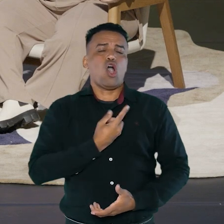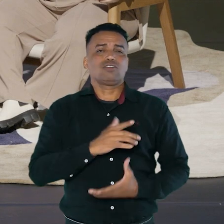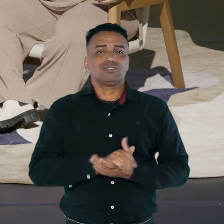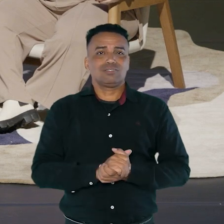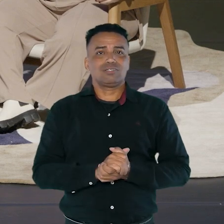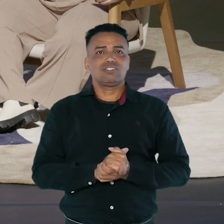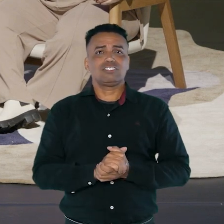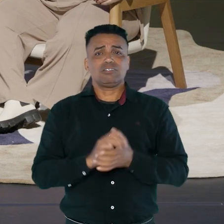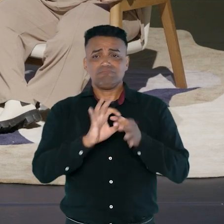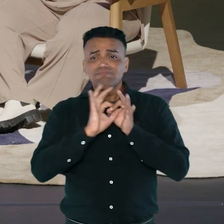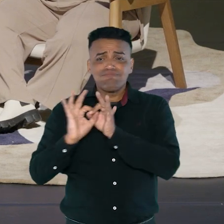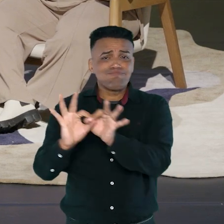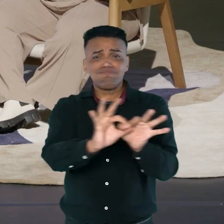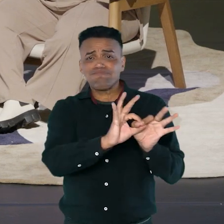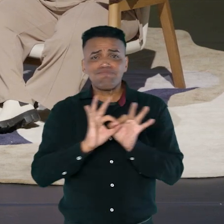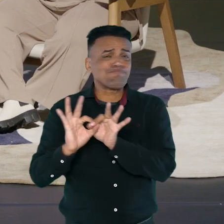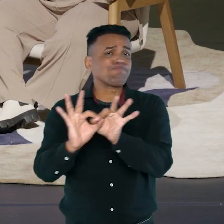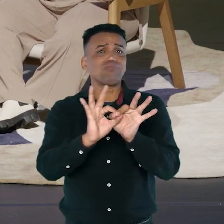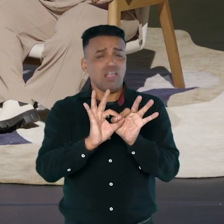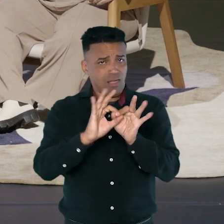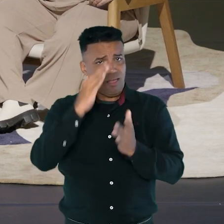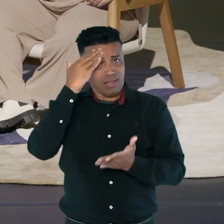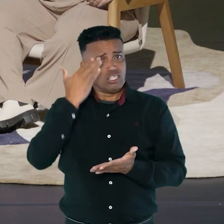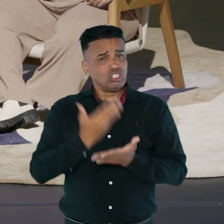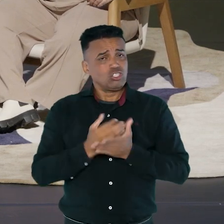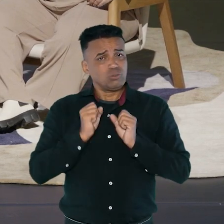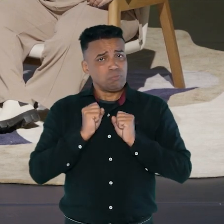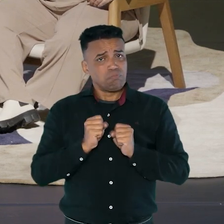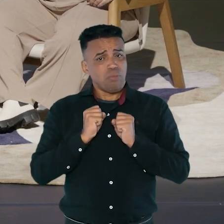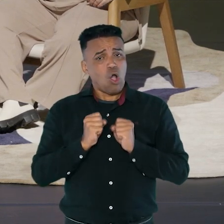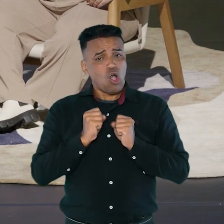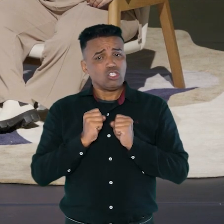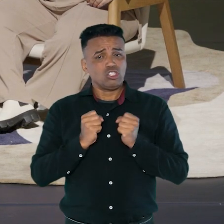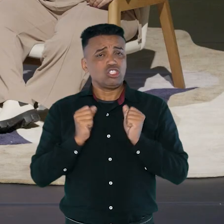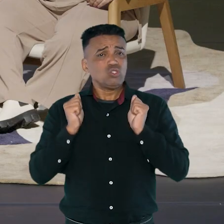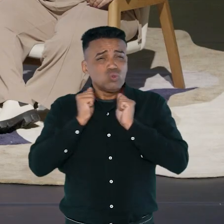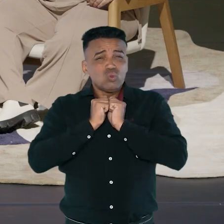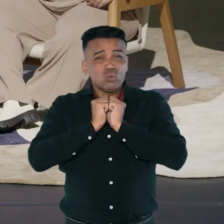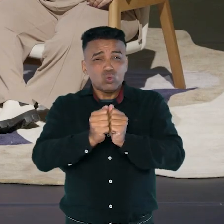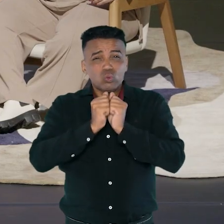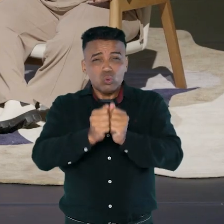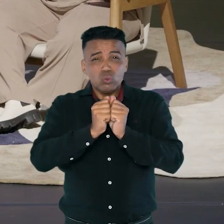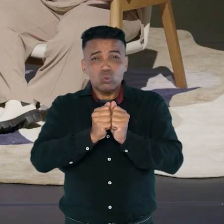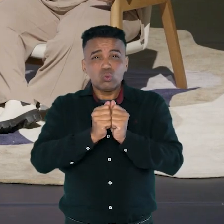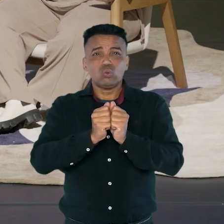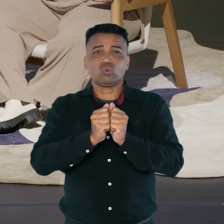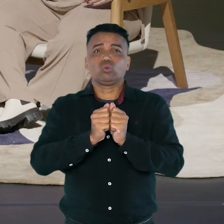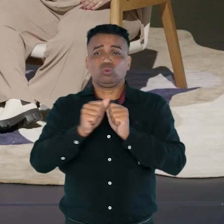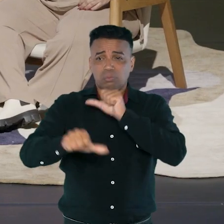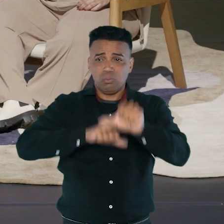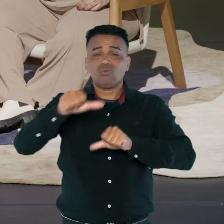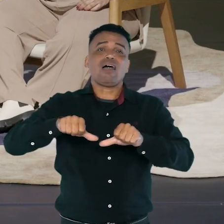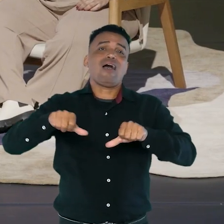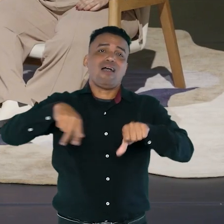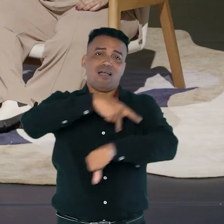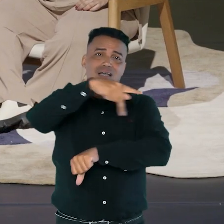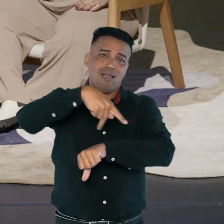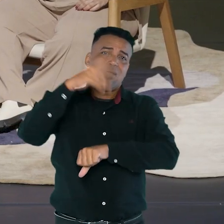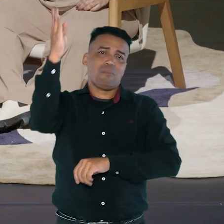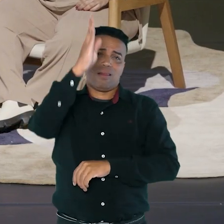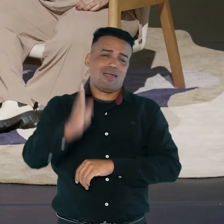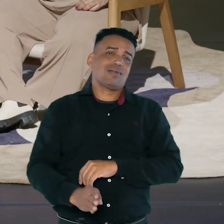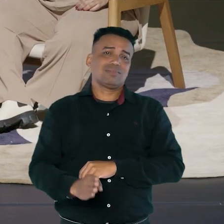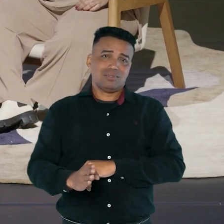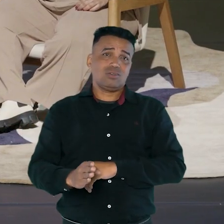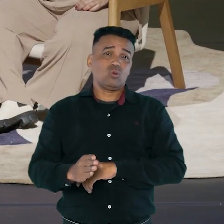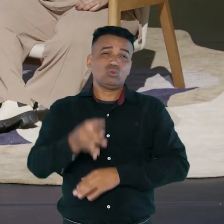nosso encontro, acredito muito que a gente pode construir um país mais justo para nós.